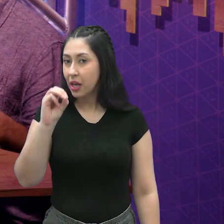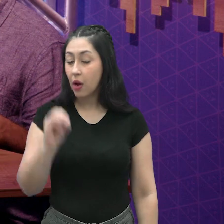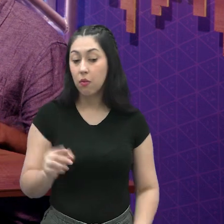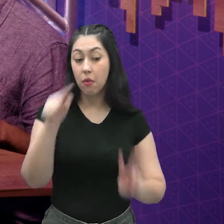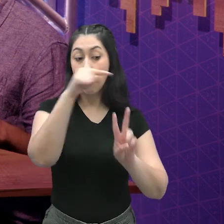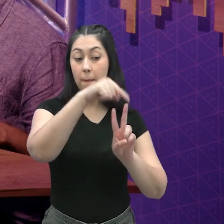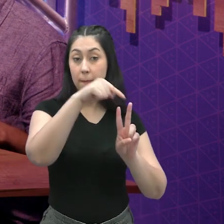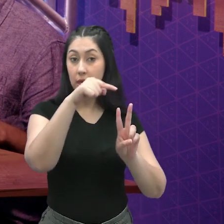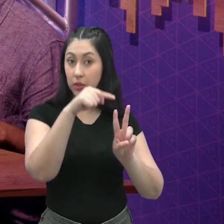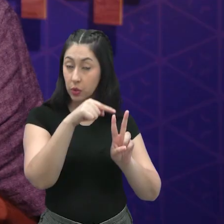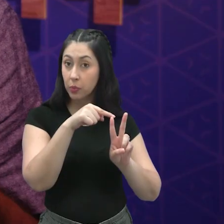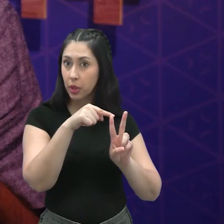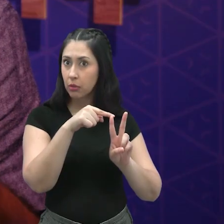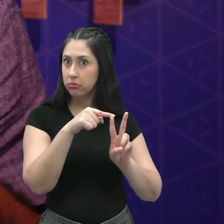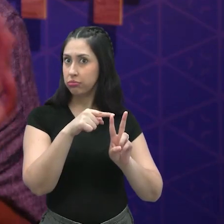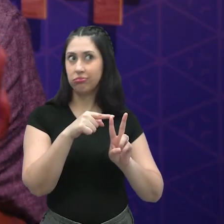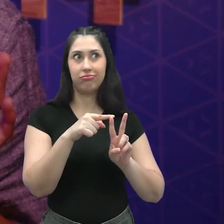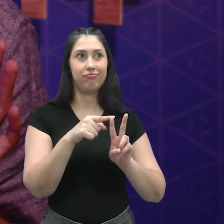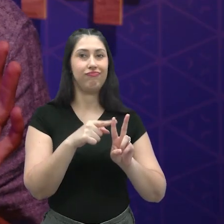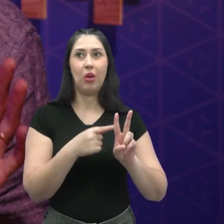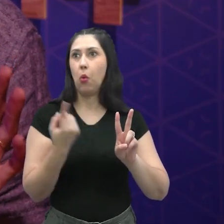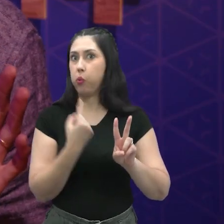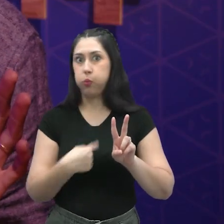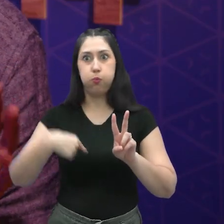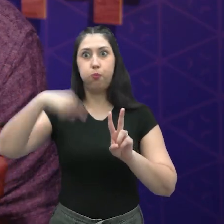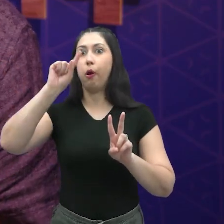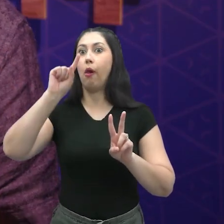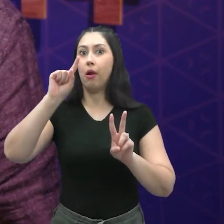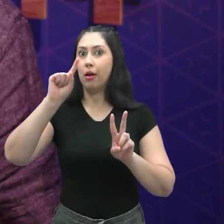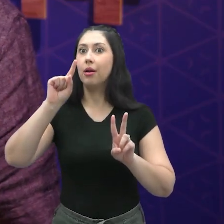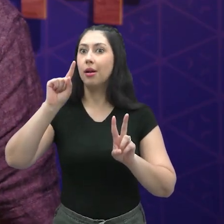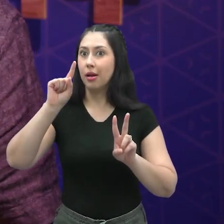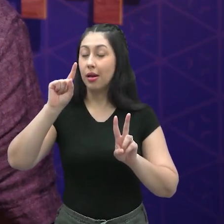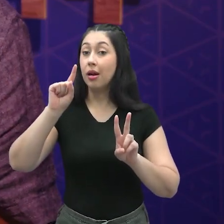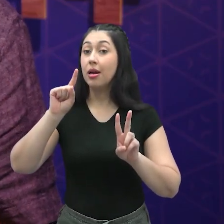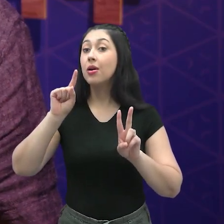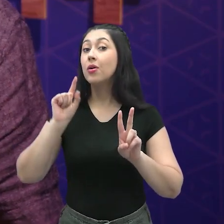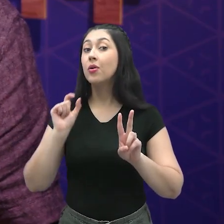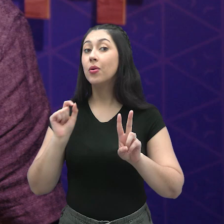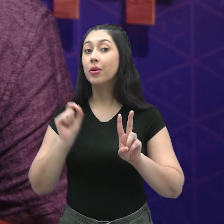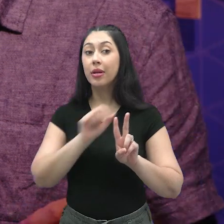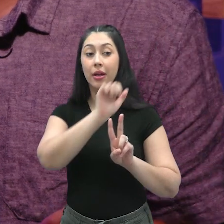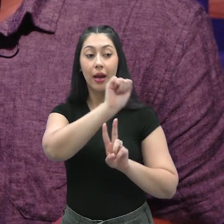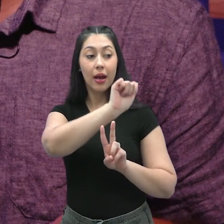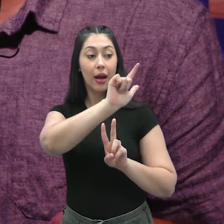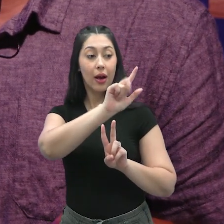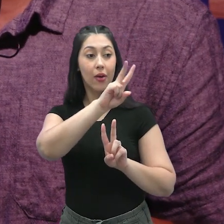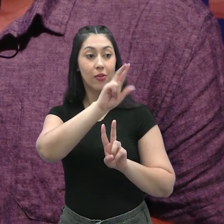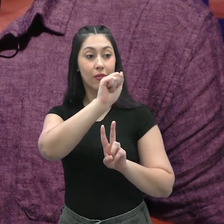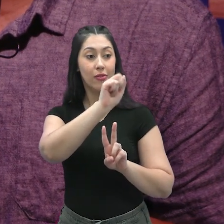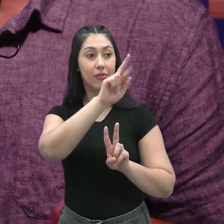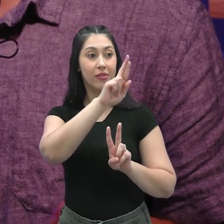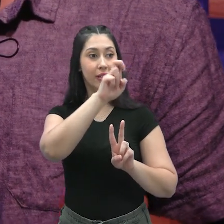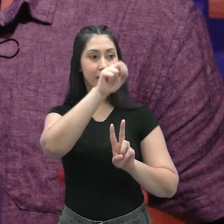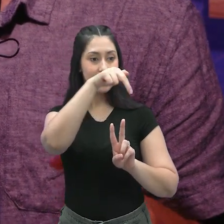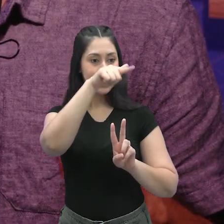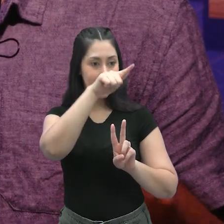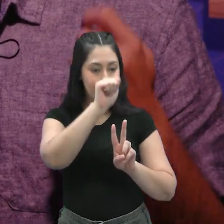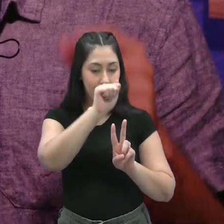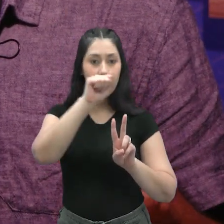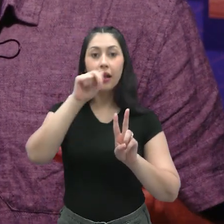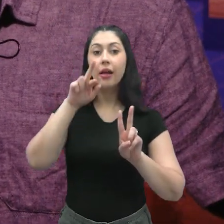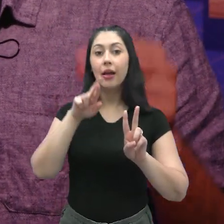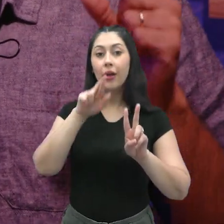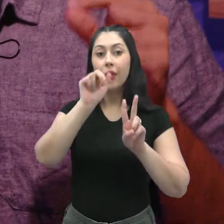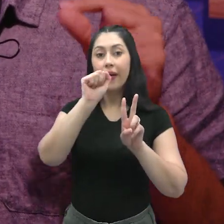uma dupla que deu uma chacoalhada nas rádios do país. Deu o que falar. Deu o que falar, que é o Alvarenga e Ranchinho. Que